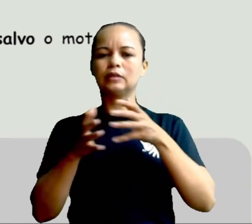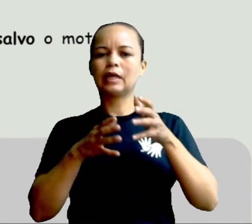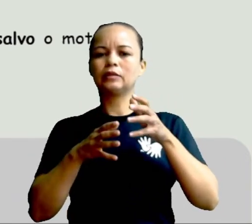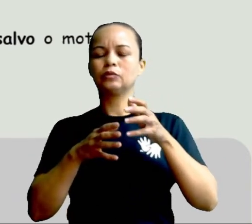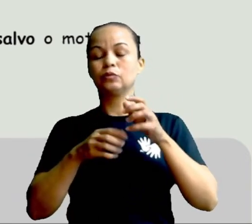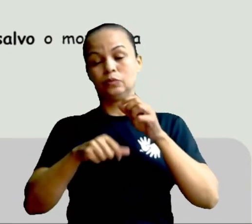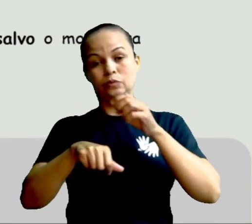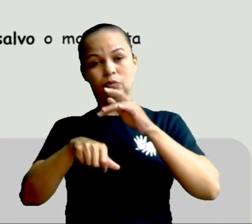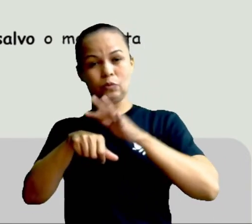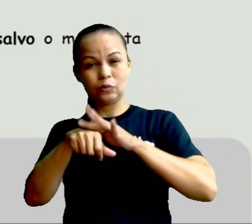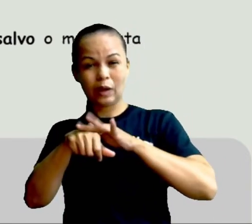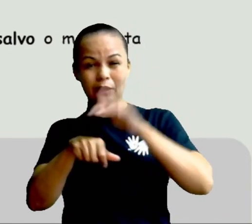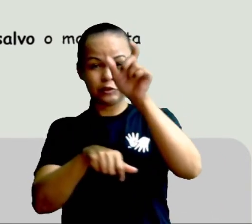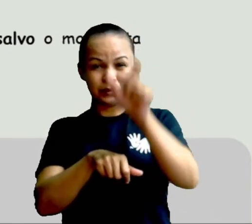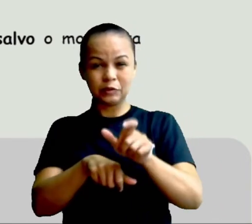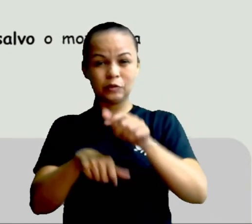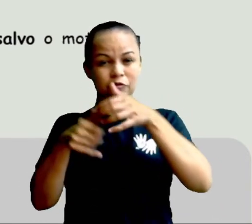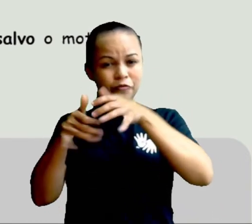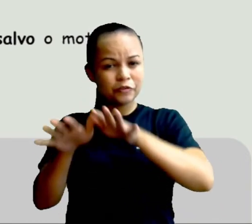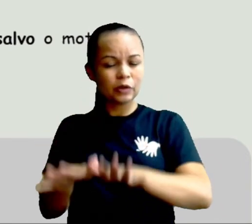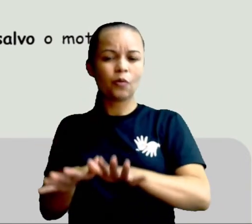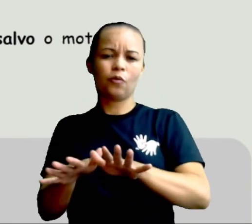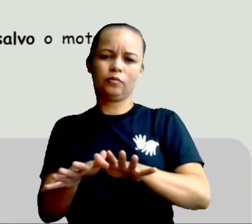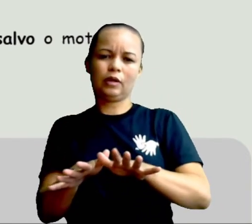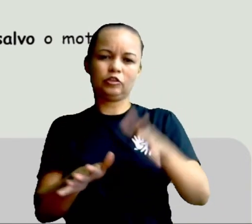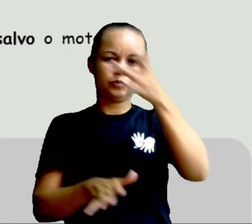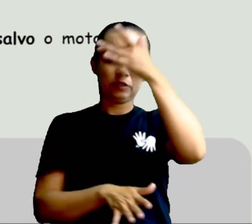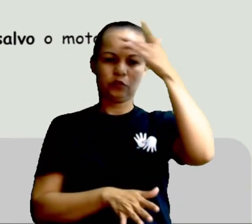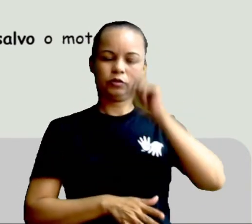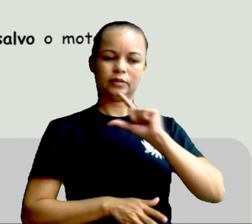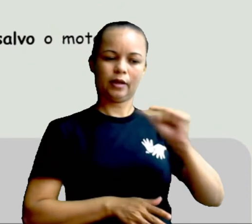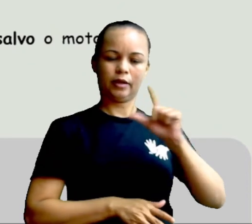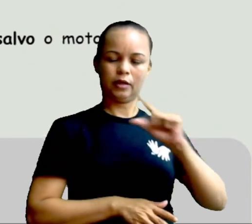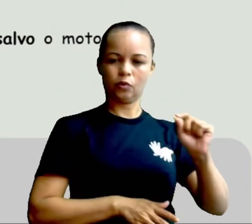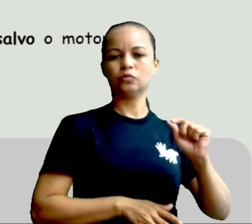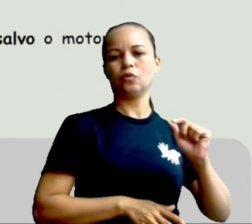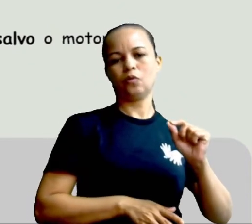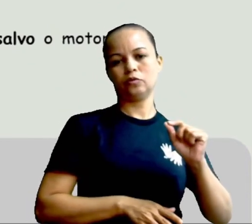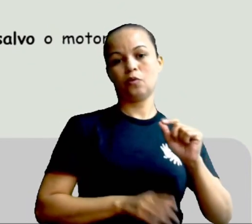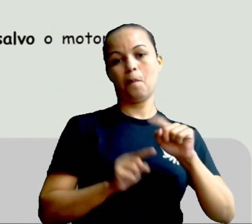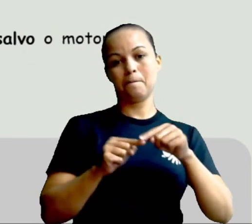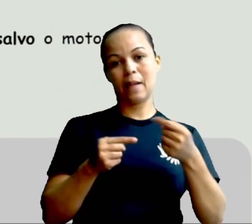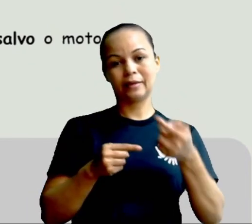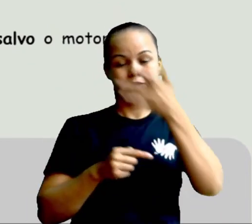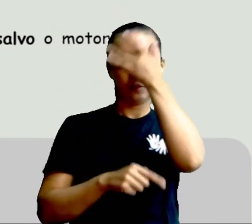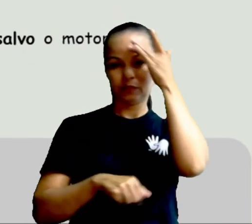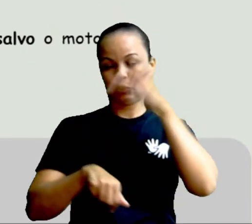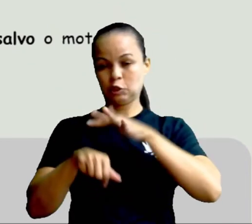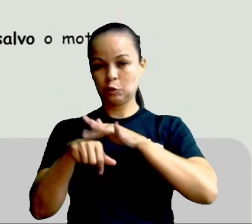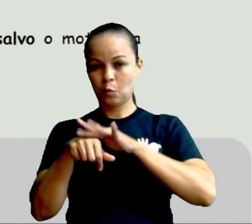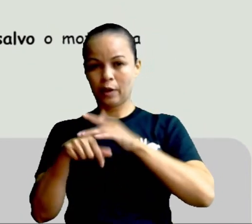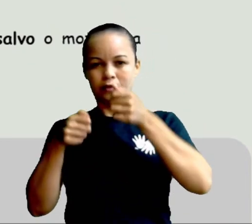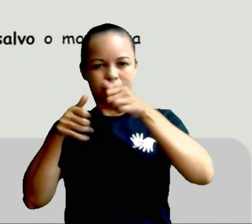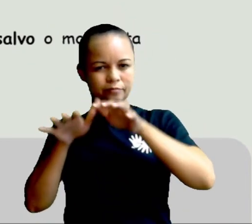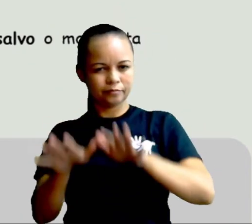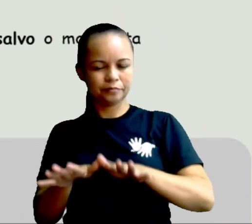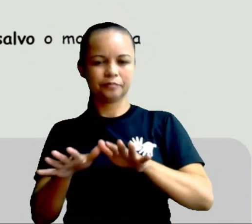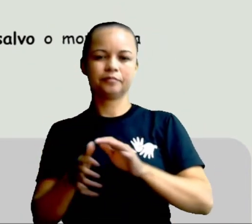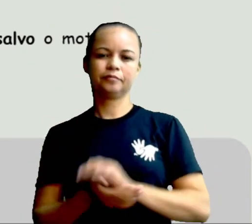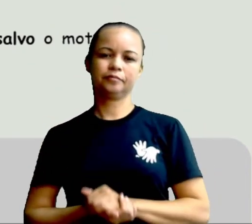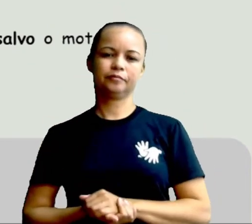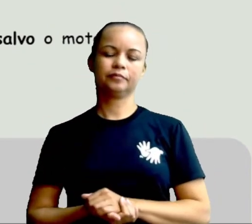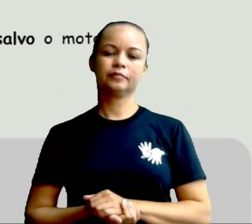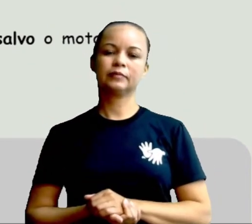todos partiram, exceto os doentes, menos os doentes. Então, esse salvo aí é preposição. Na letrinha